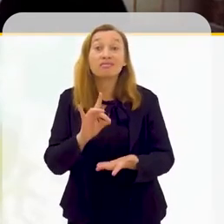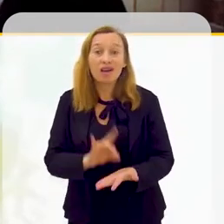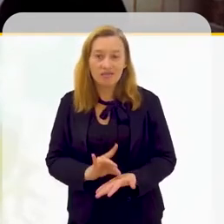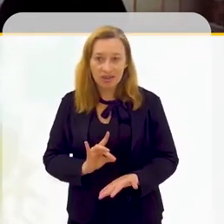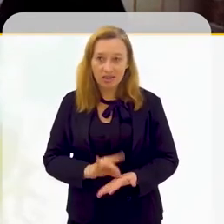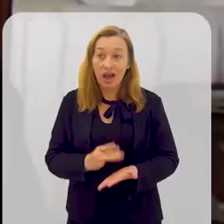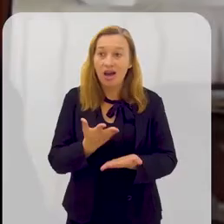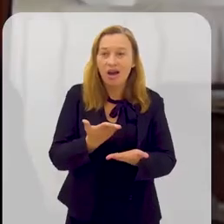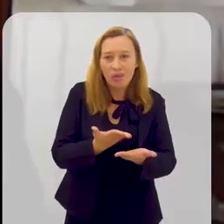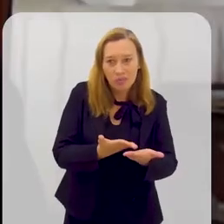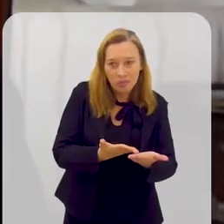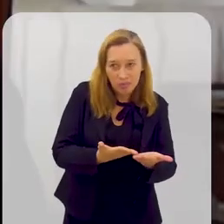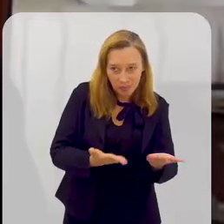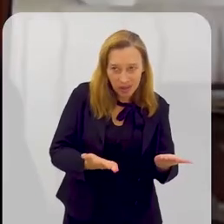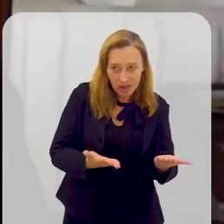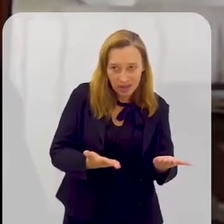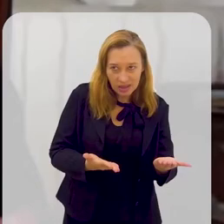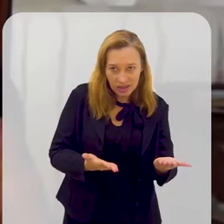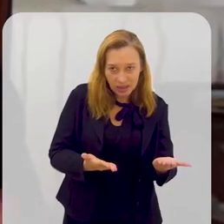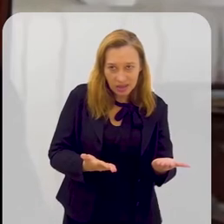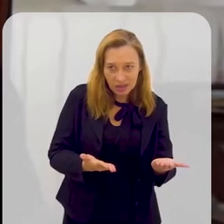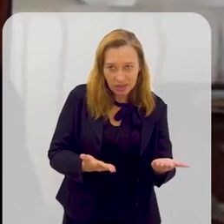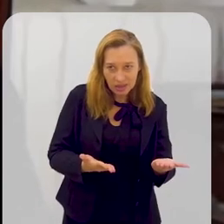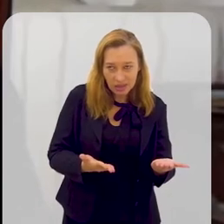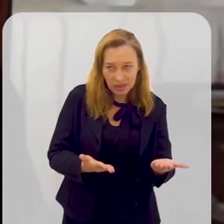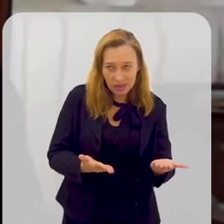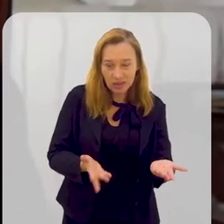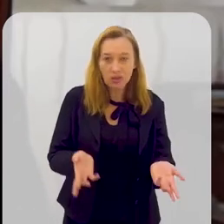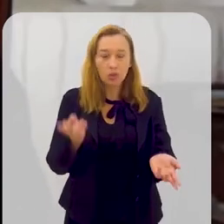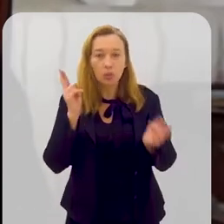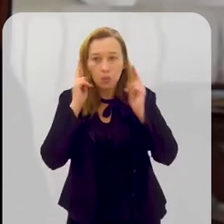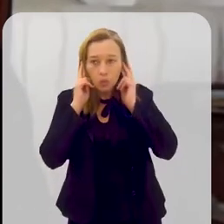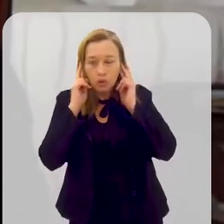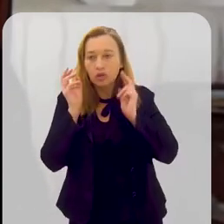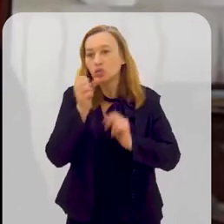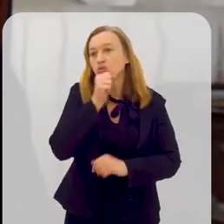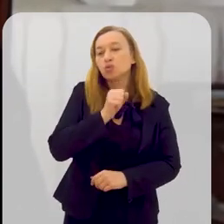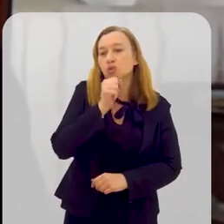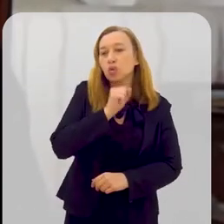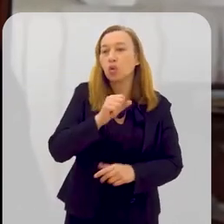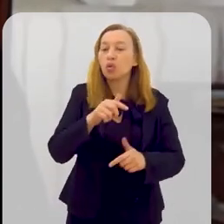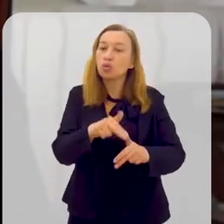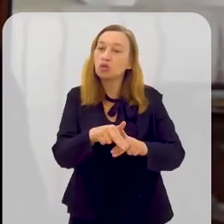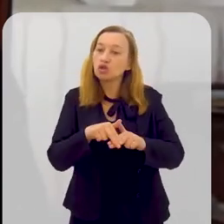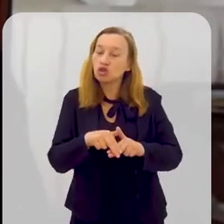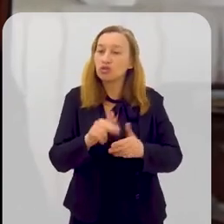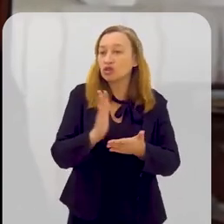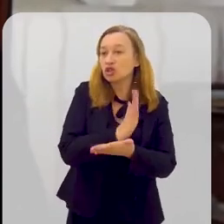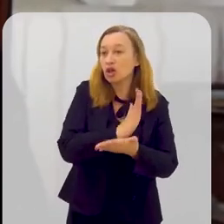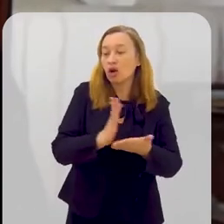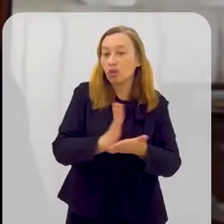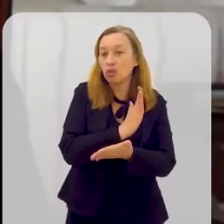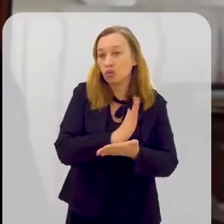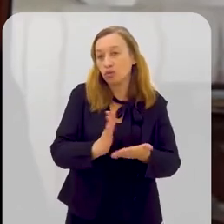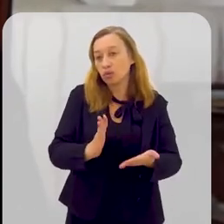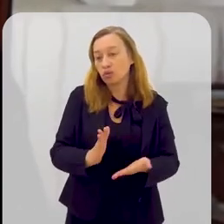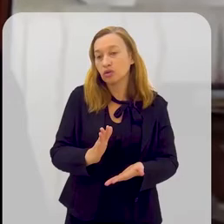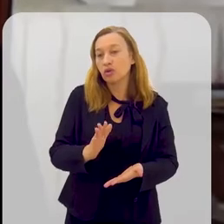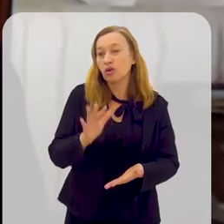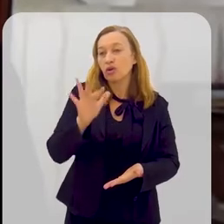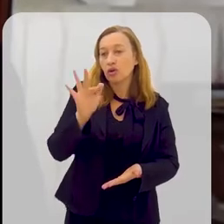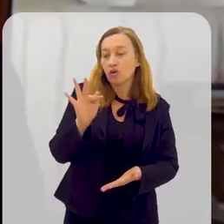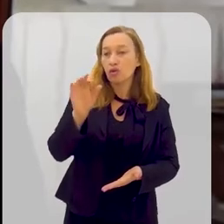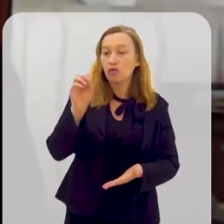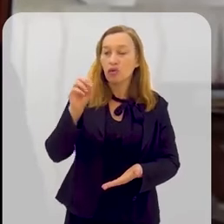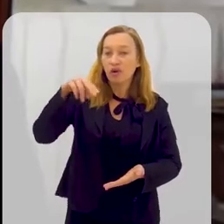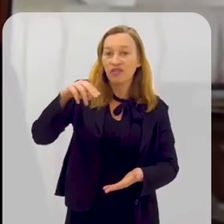na verdade a perda auditiva do Idoso ela se dá em função de alguns fonemas da fala